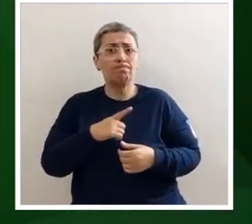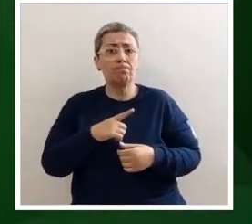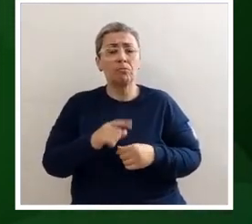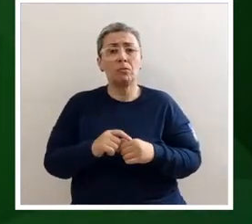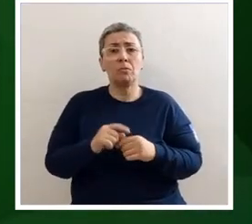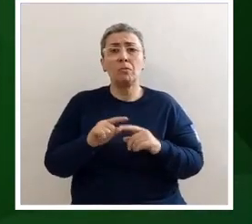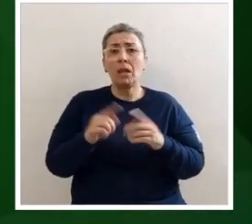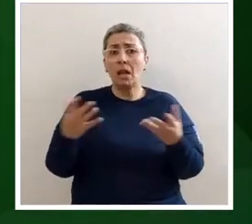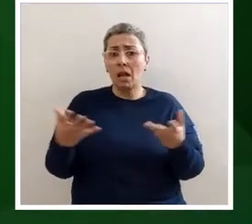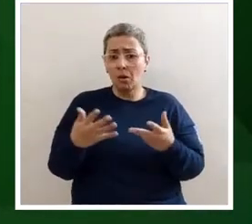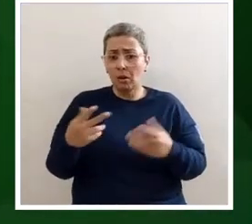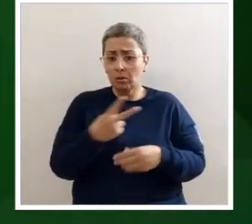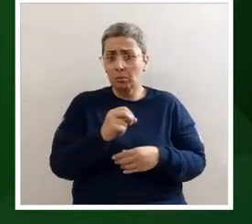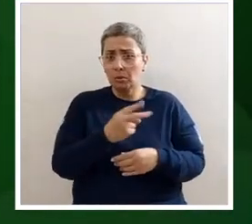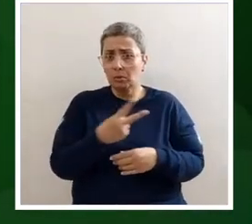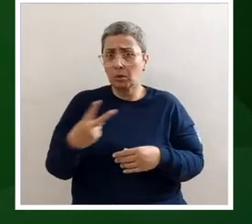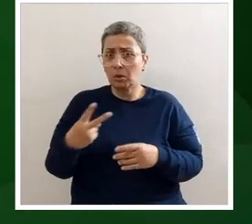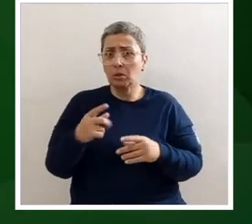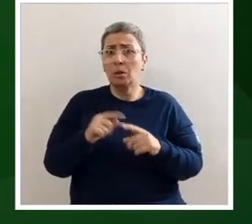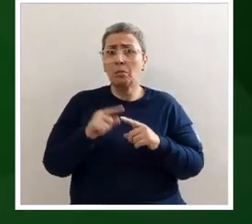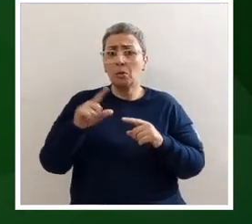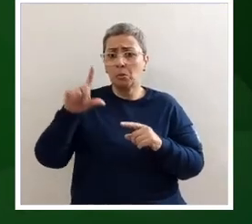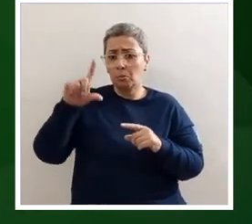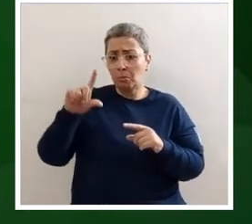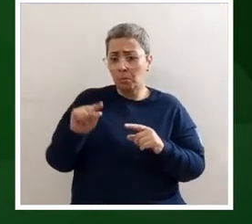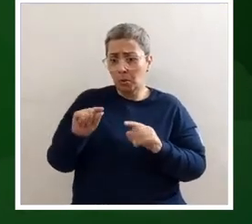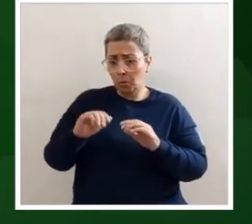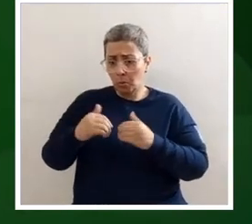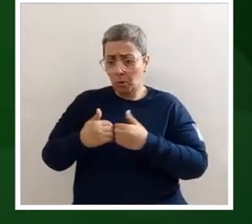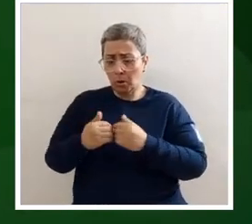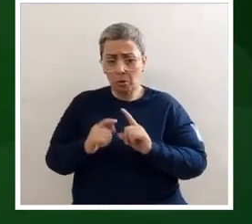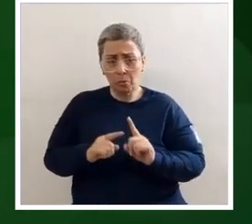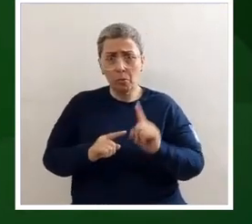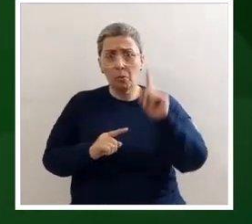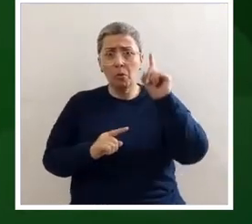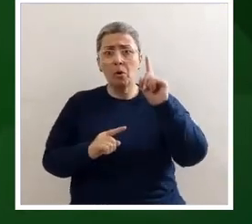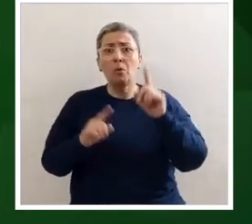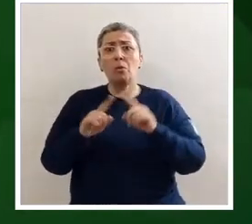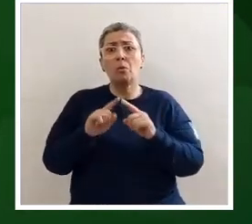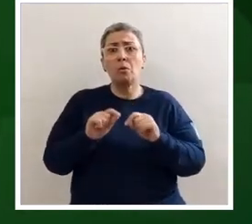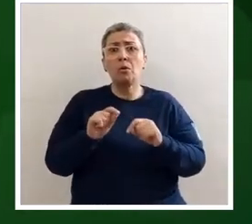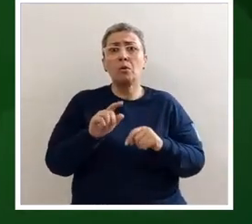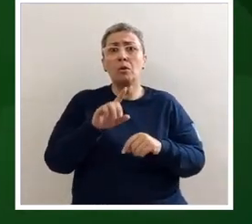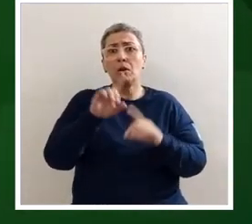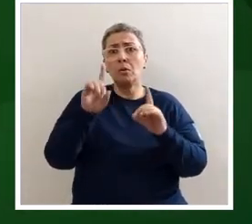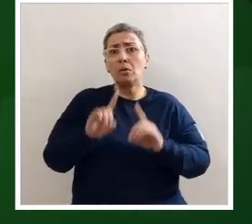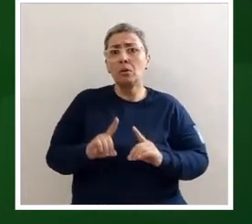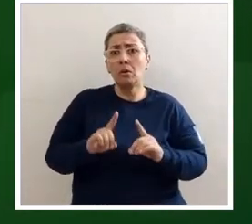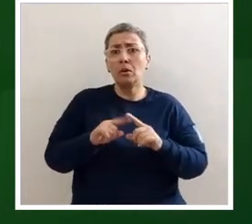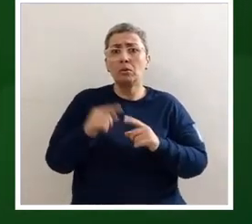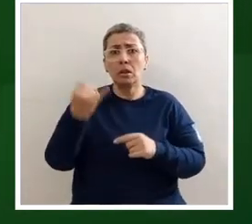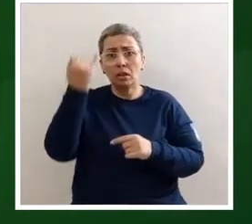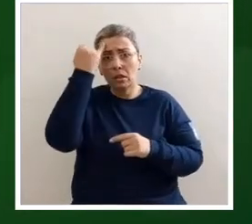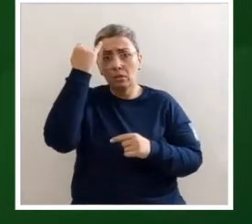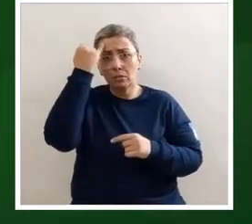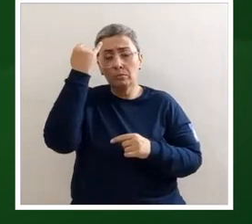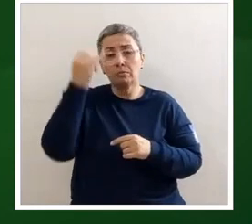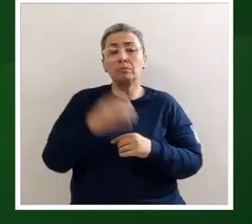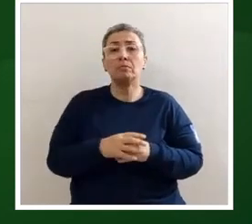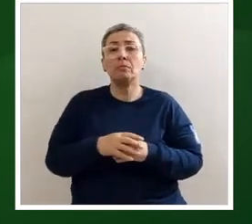E aí este ano nós tivemos uma diminuição e aumentou o número de crianças com deficiência intelectual